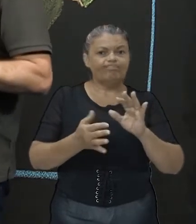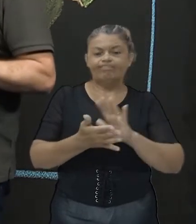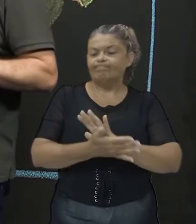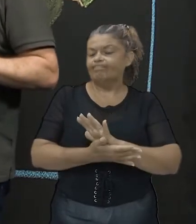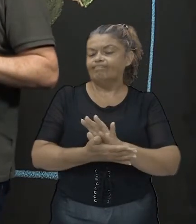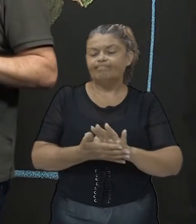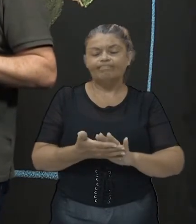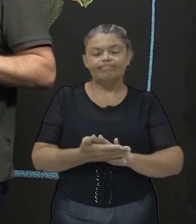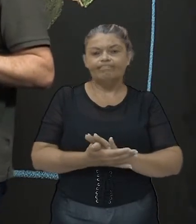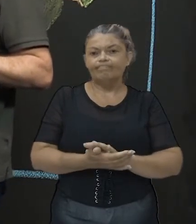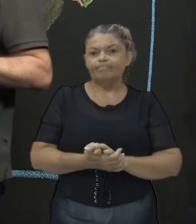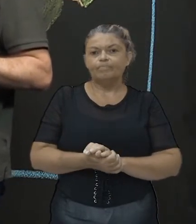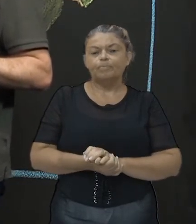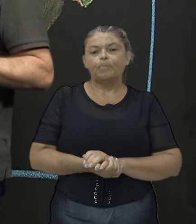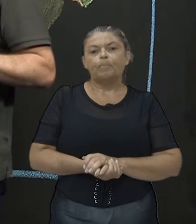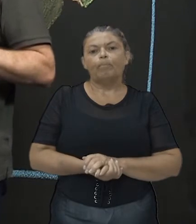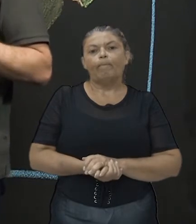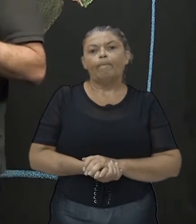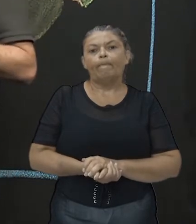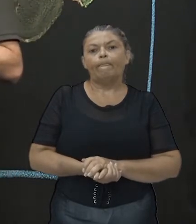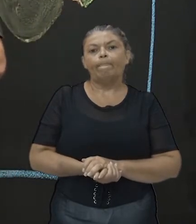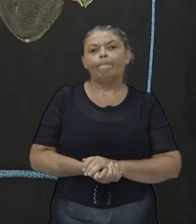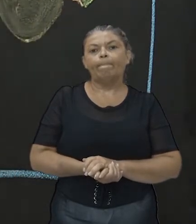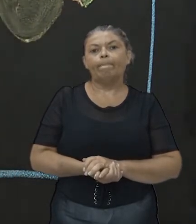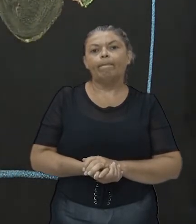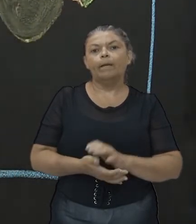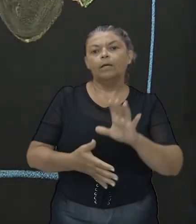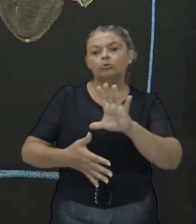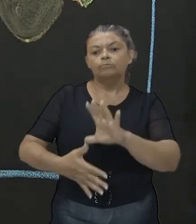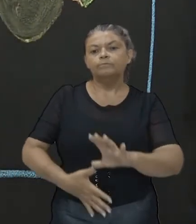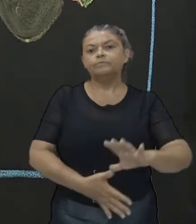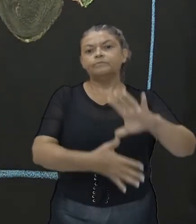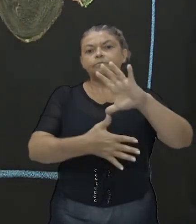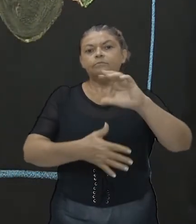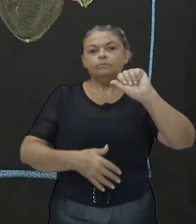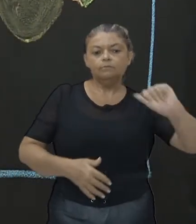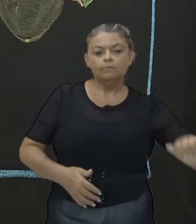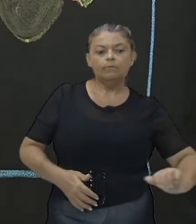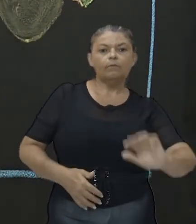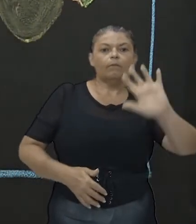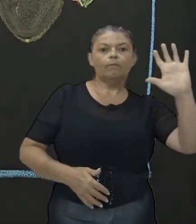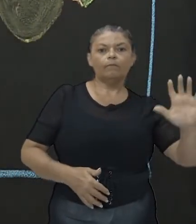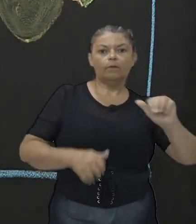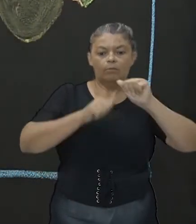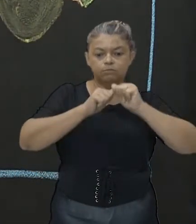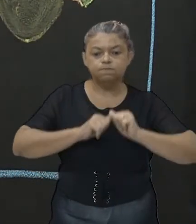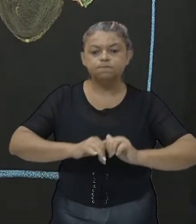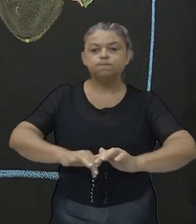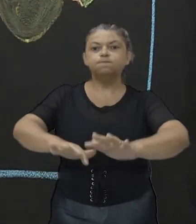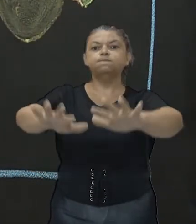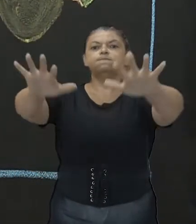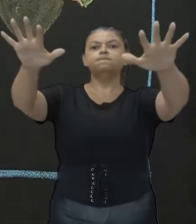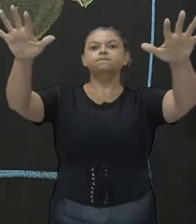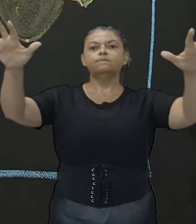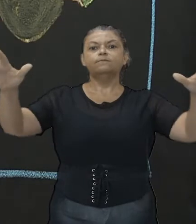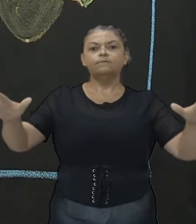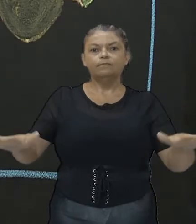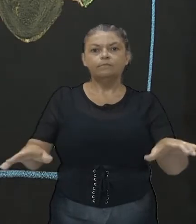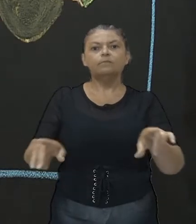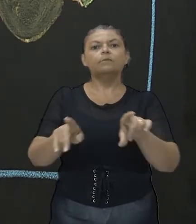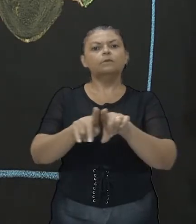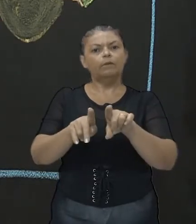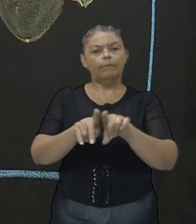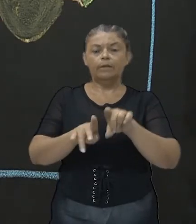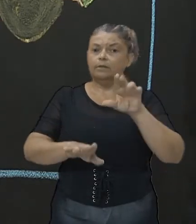do continente asiático. Devido também a essa distribuição irregular de todo o processo, devido a